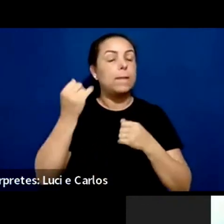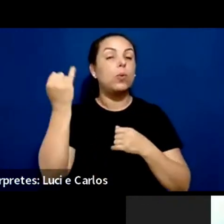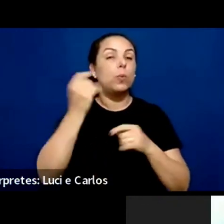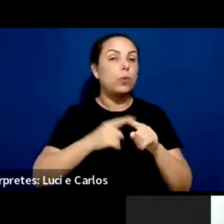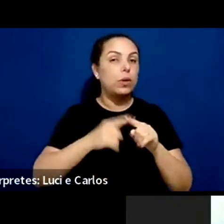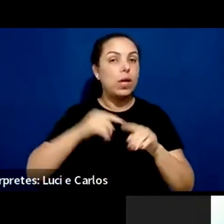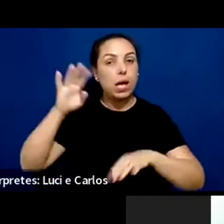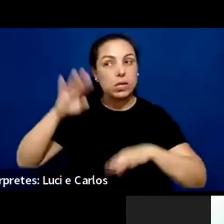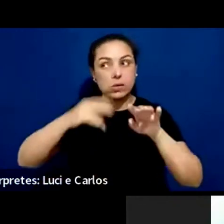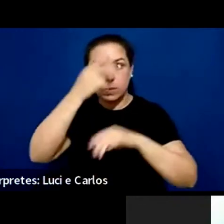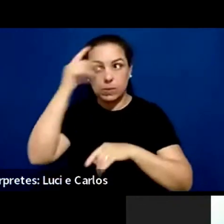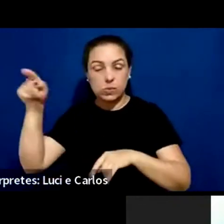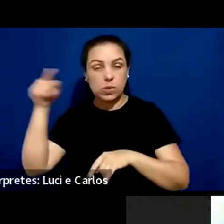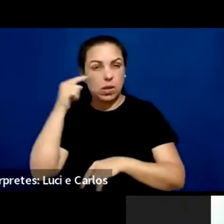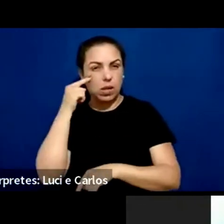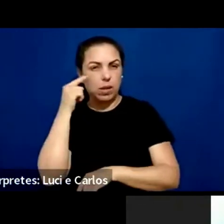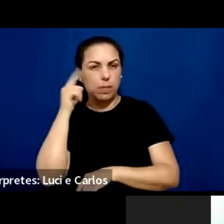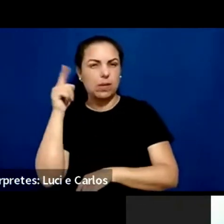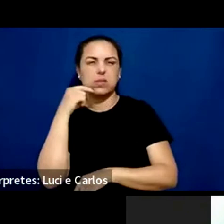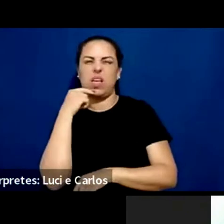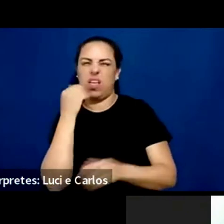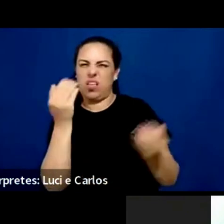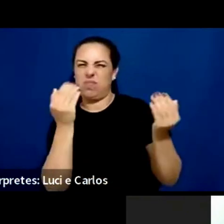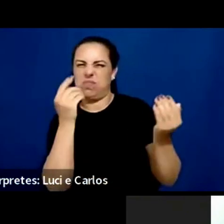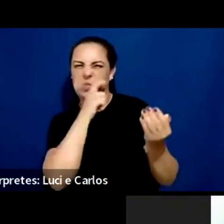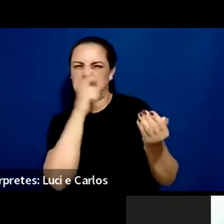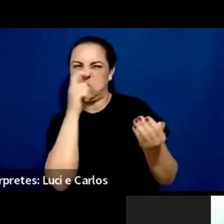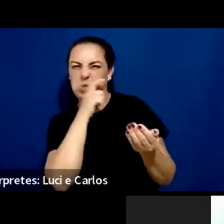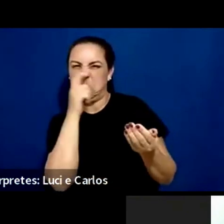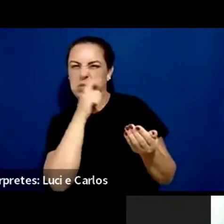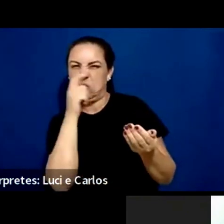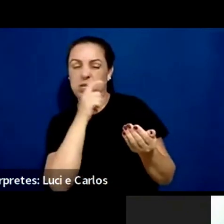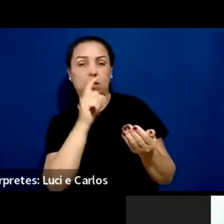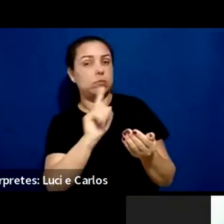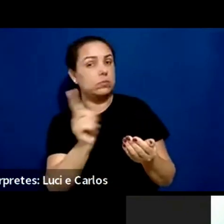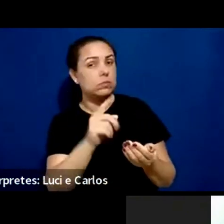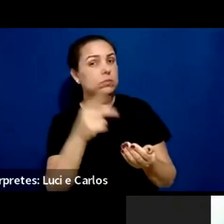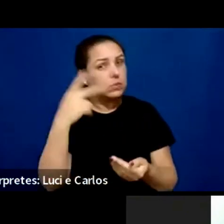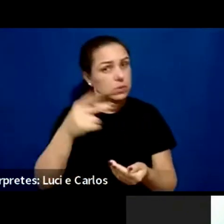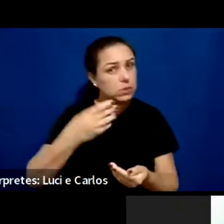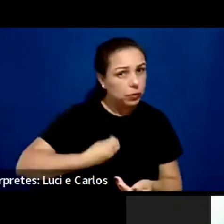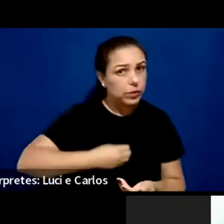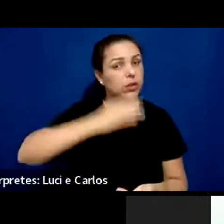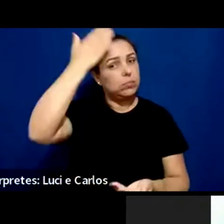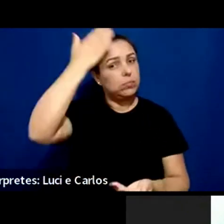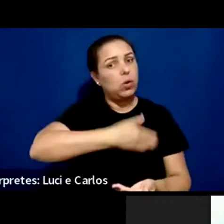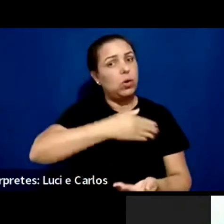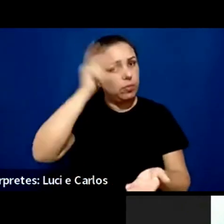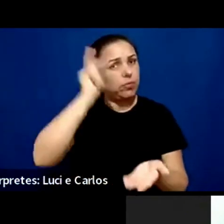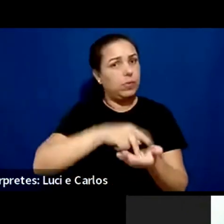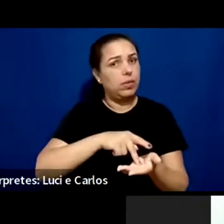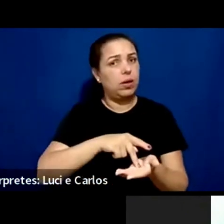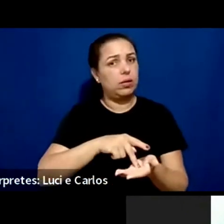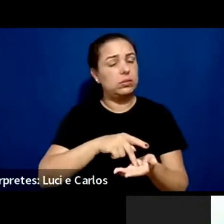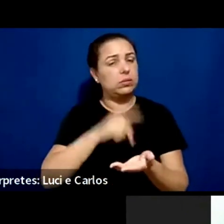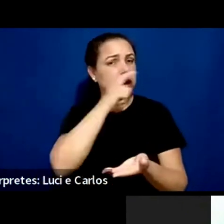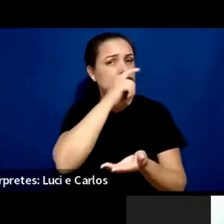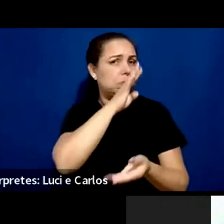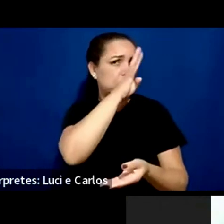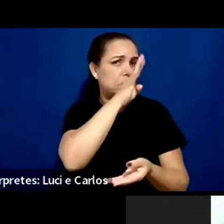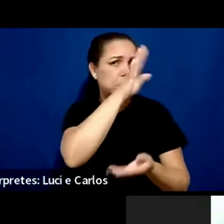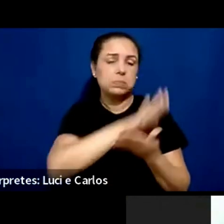coisas da natureza. E eu só para encerrar, eu digo o seguinte: o nosso corpo só trabalha com o que